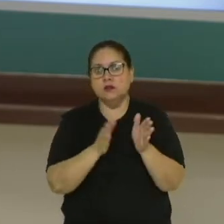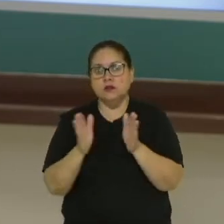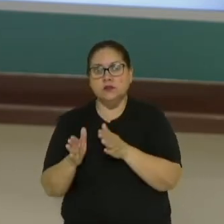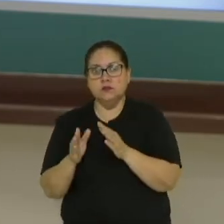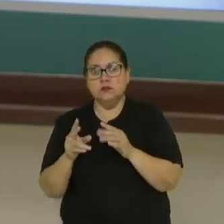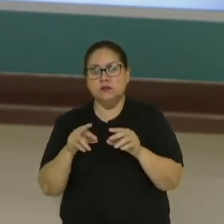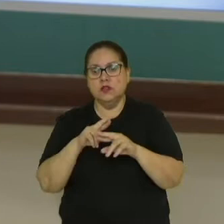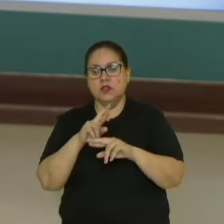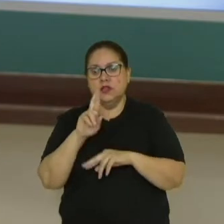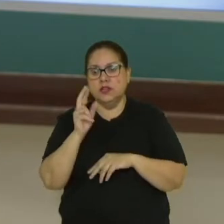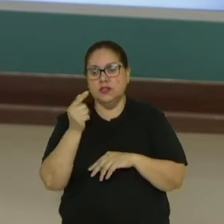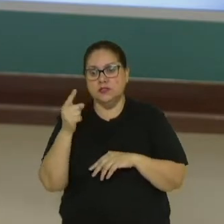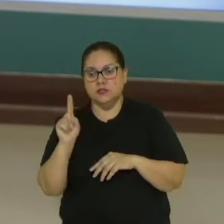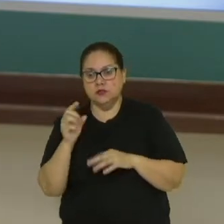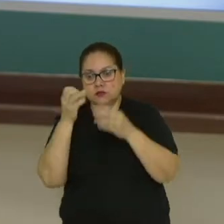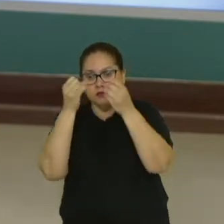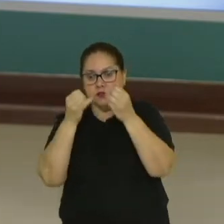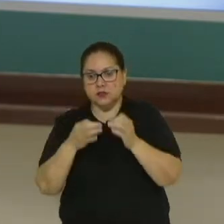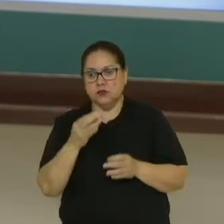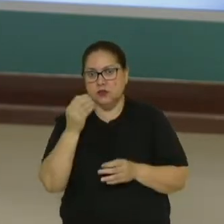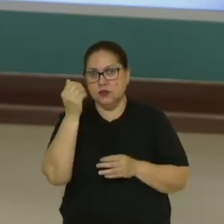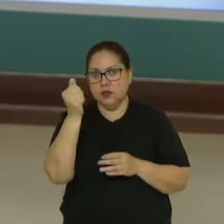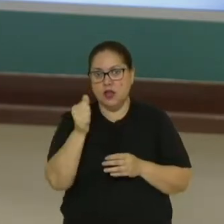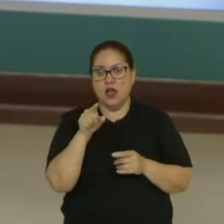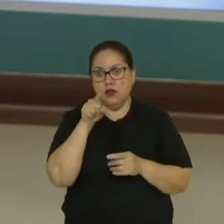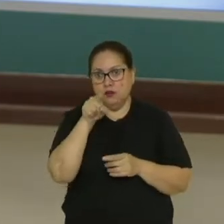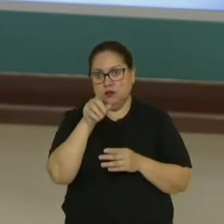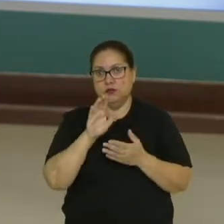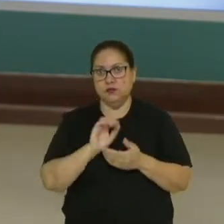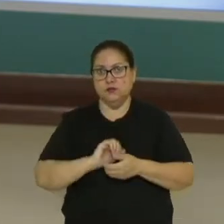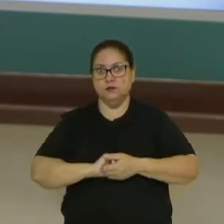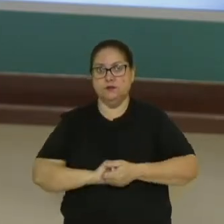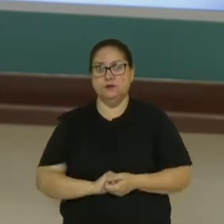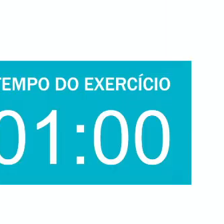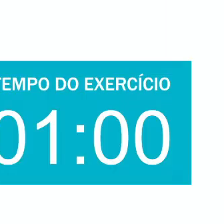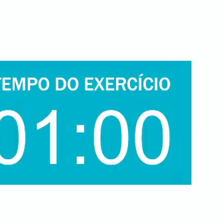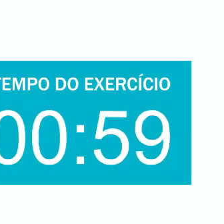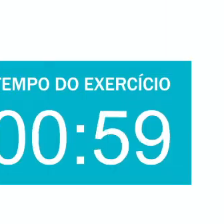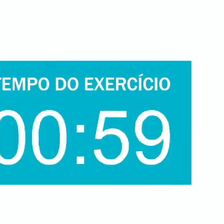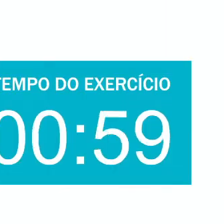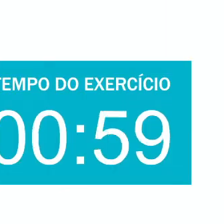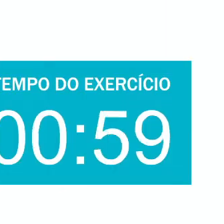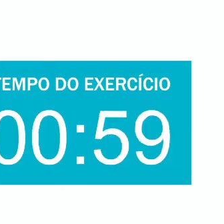da reação descrita no item A? Agora é com vocês.